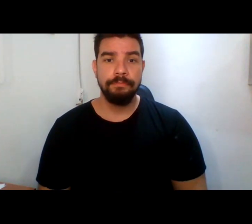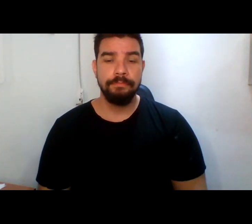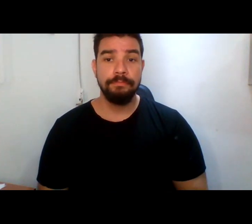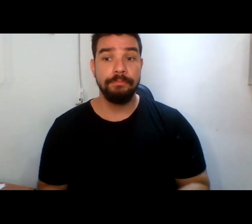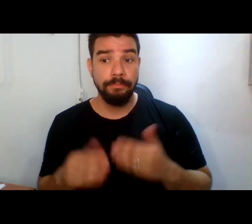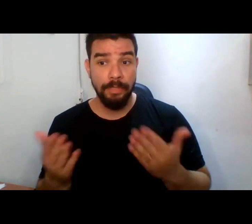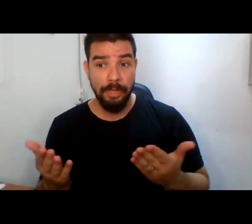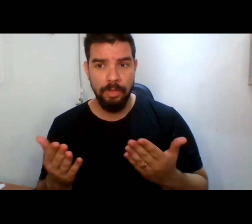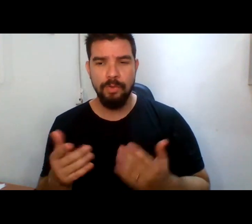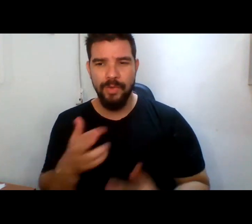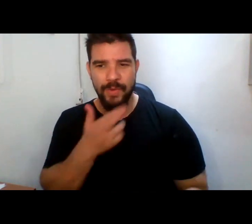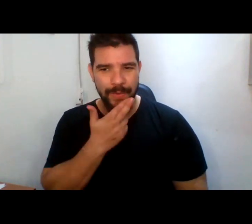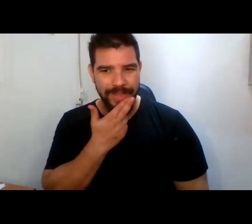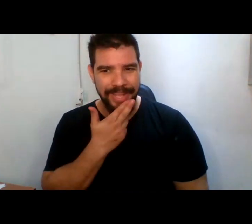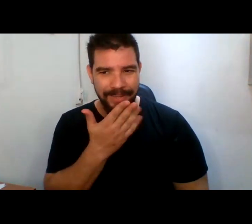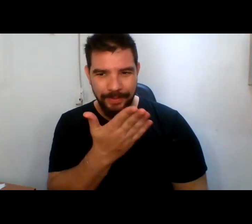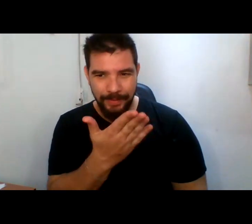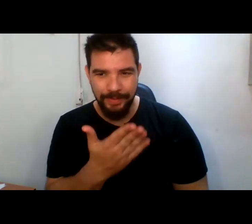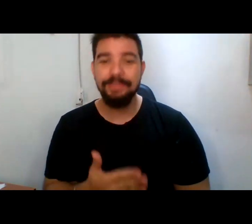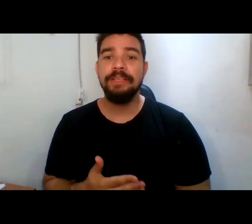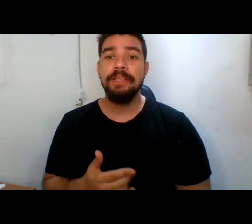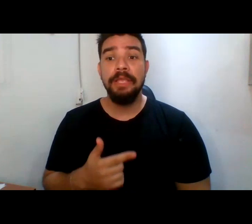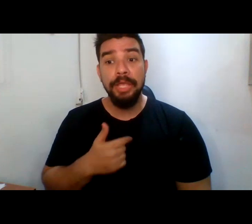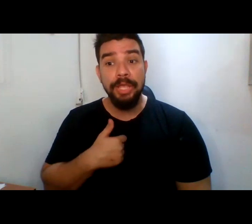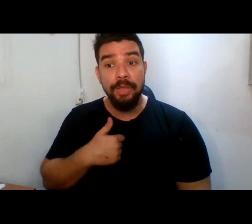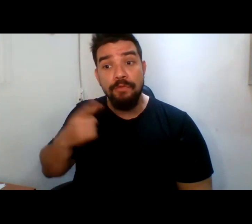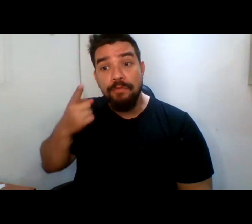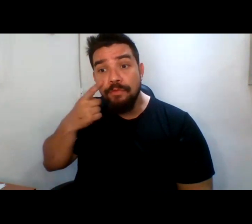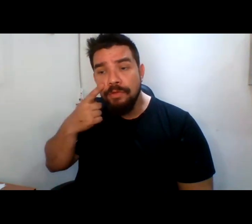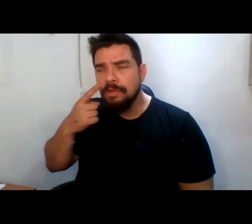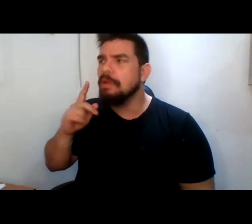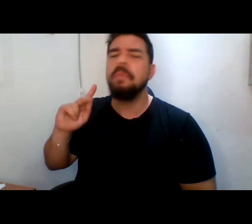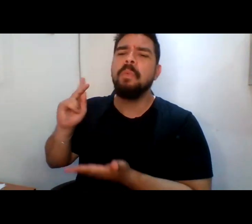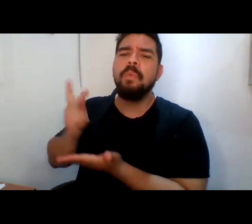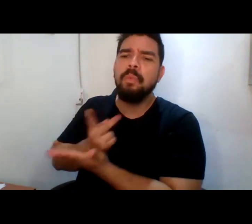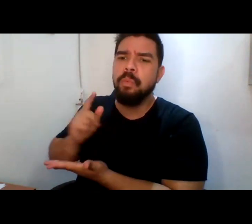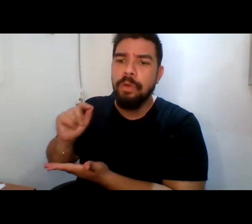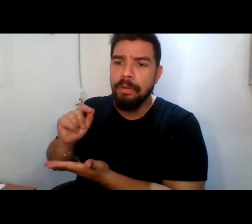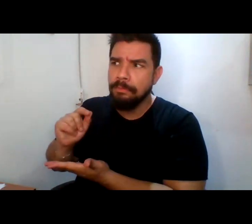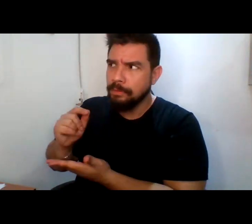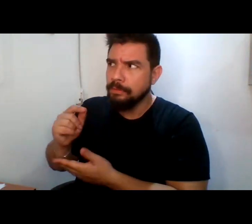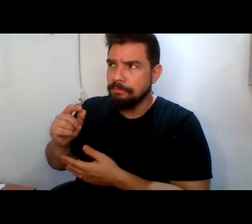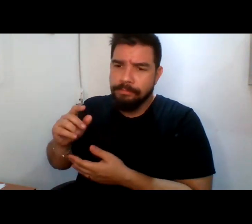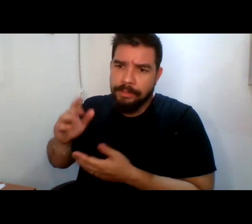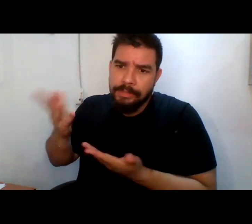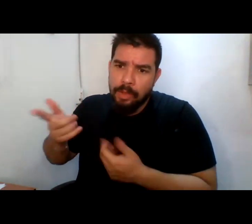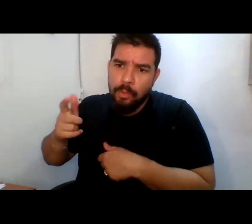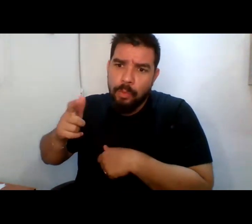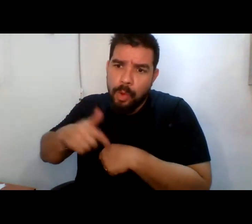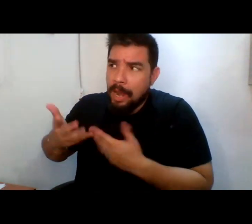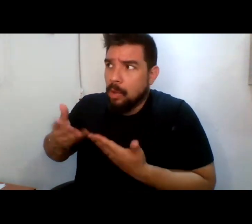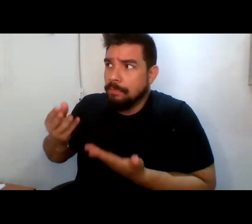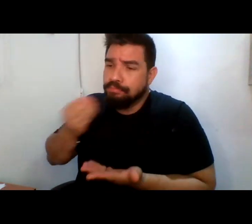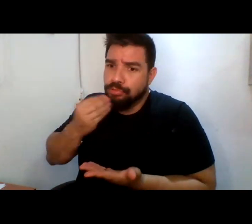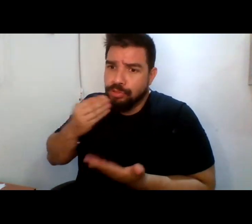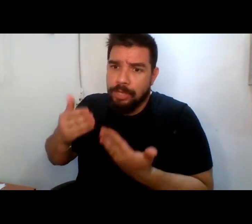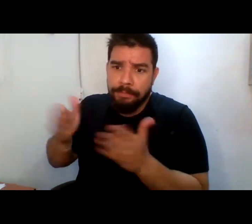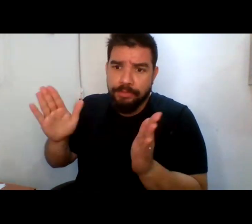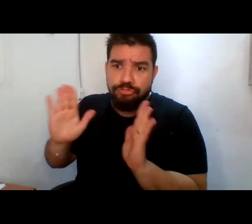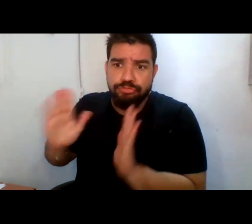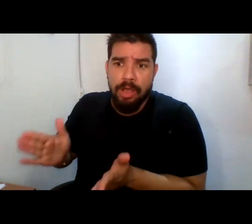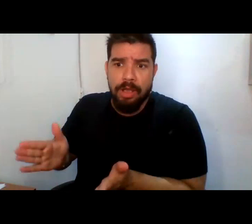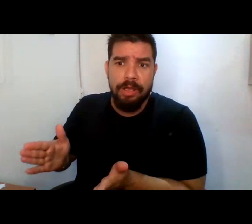Então, Ronaldo, eu vou verificar o que houve, porque já era para estar aberta, está disponível, tá? Dentro de